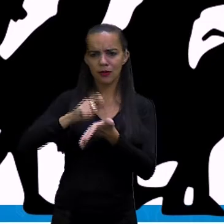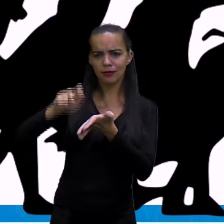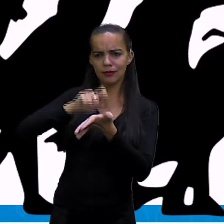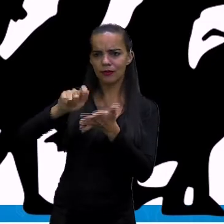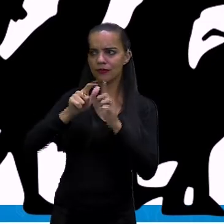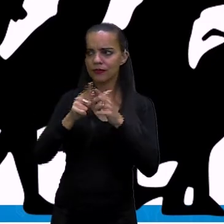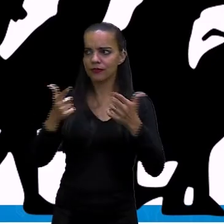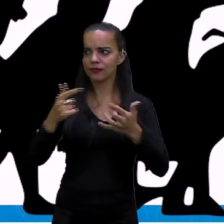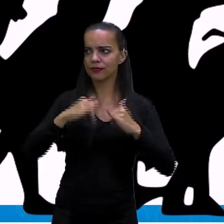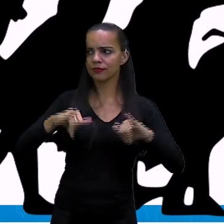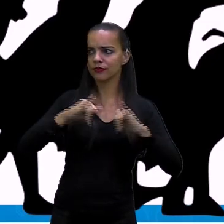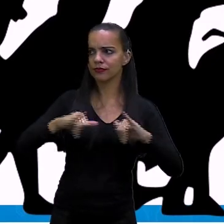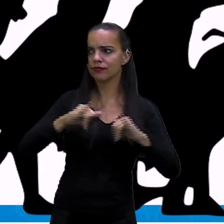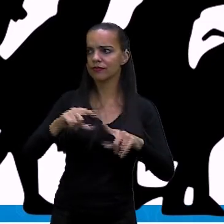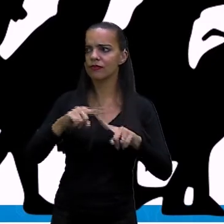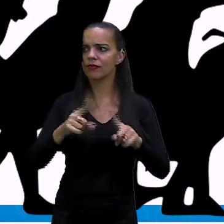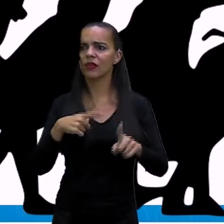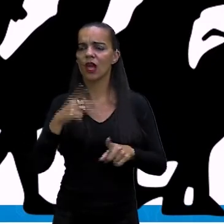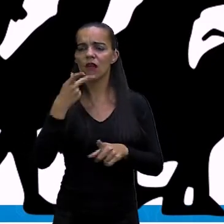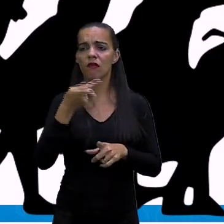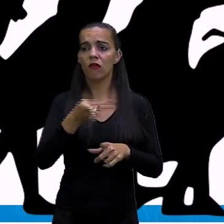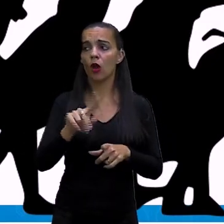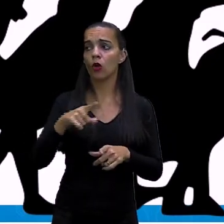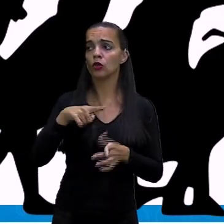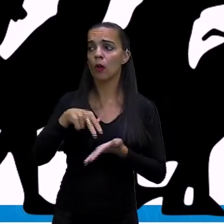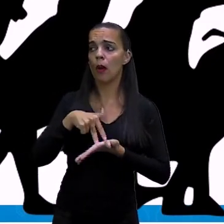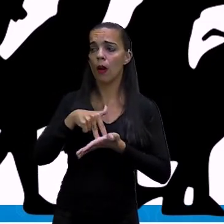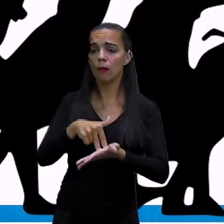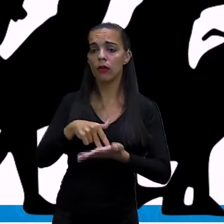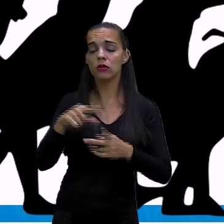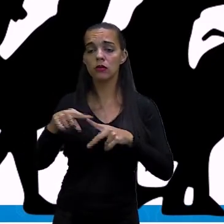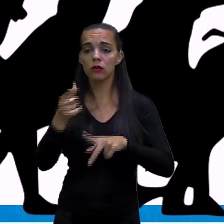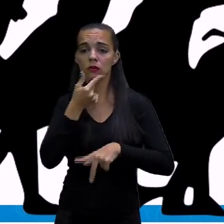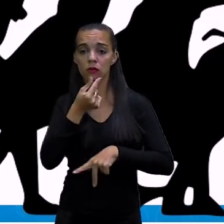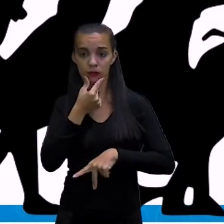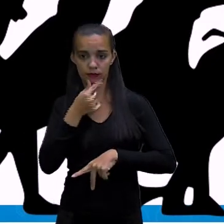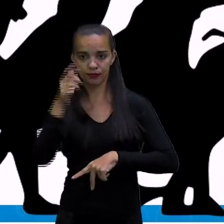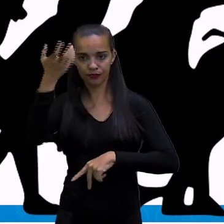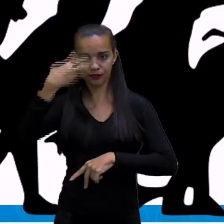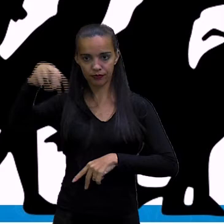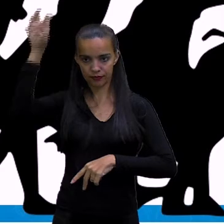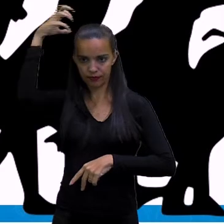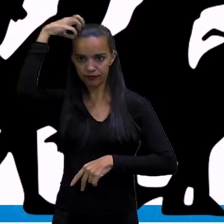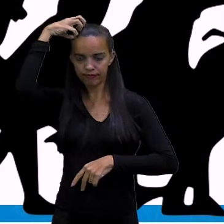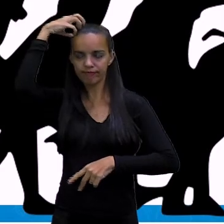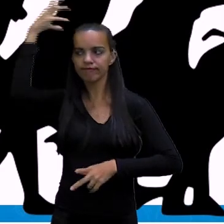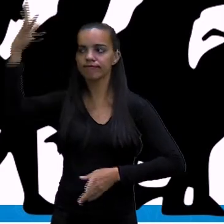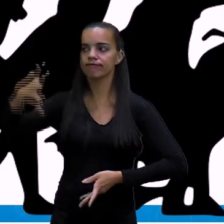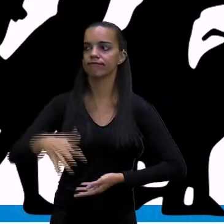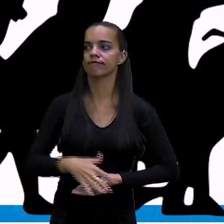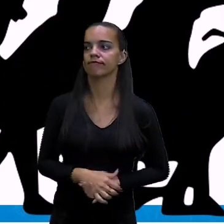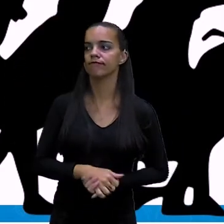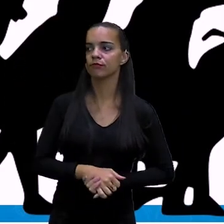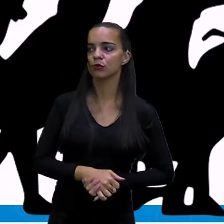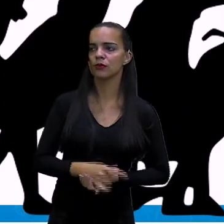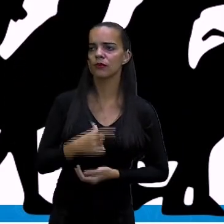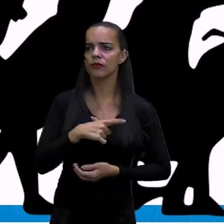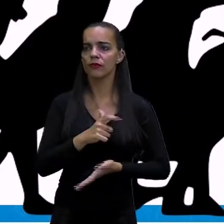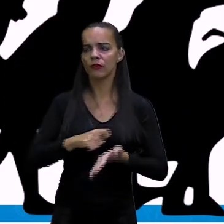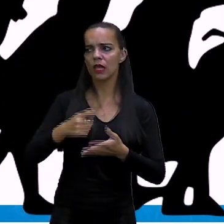Badaró, opositor de Dom Pedro I, fez com que acirrassem os choques entre Partido Português e Partido